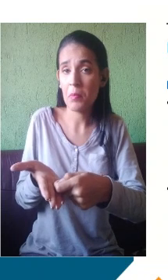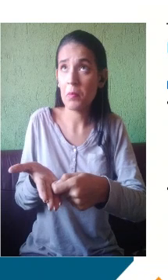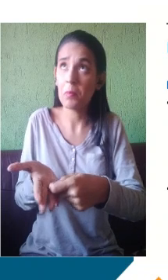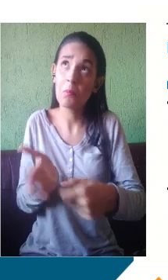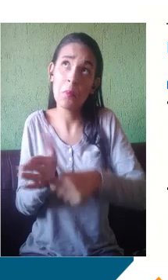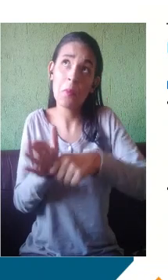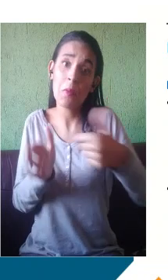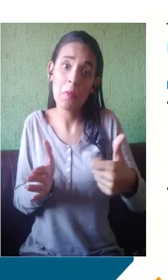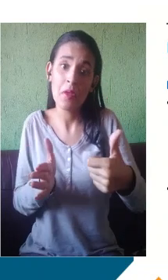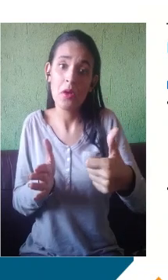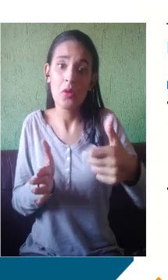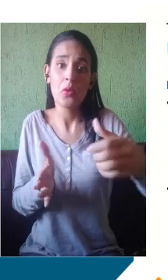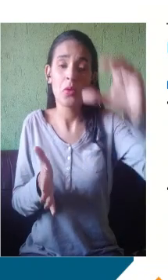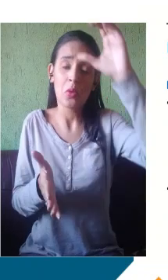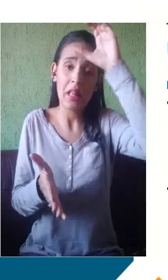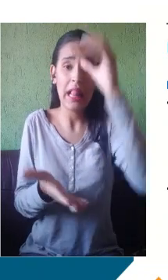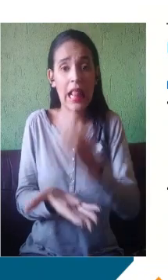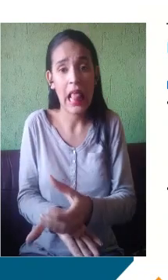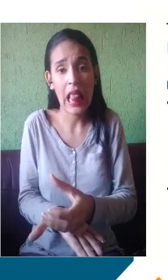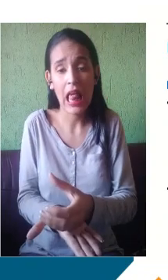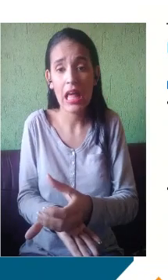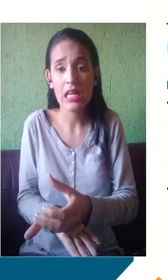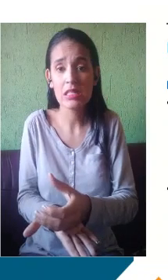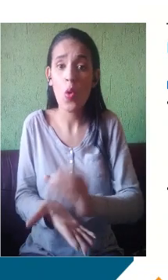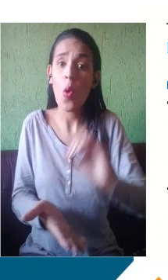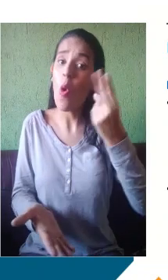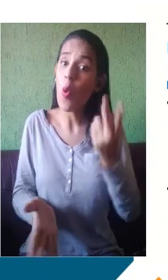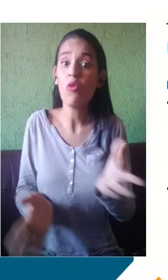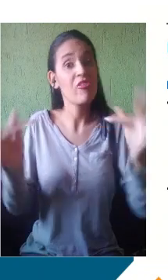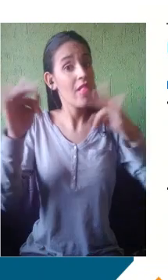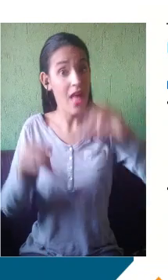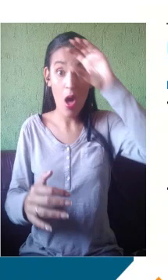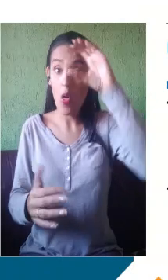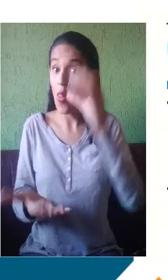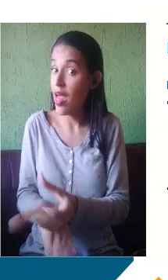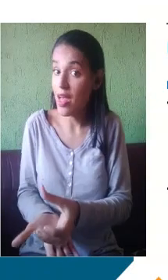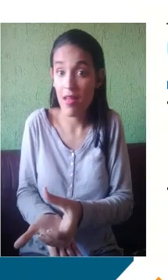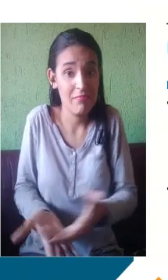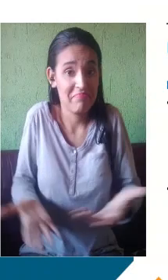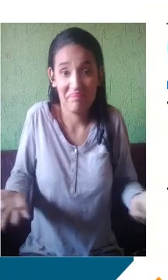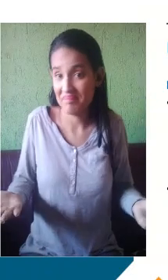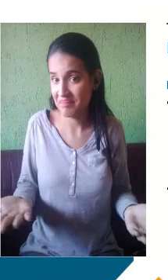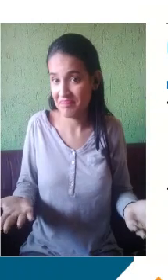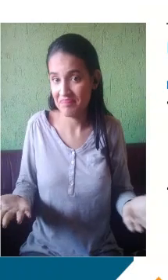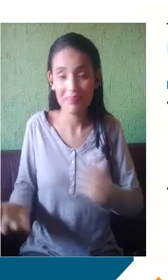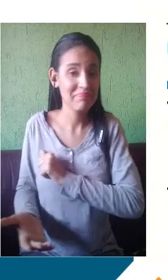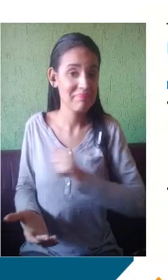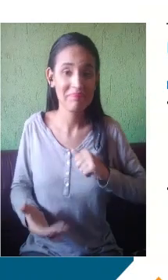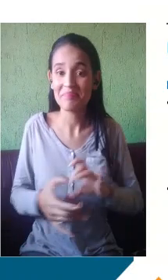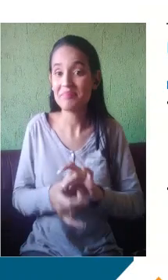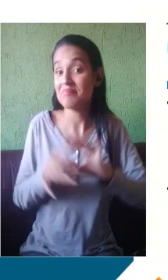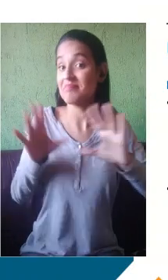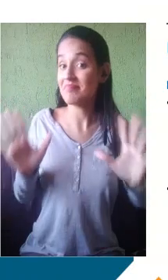Né? Tese primeiro e depois os argumentos. Aqui é um exemplo de que os argumentos podem,